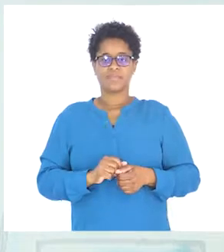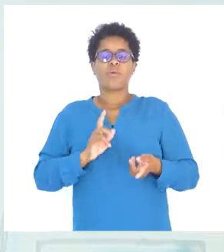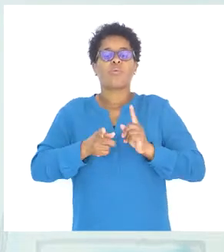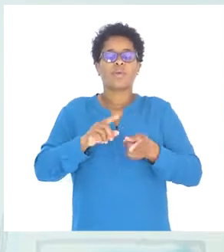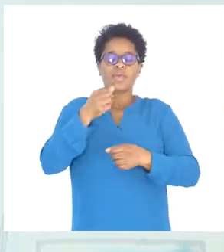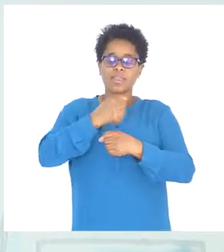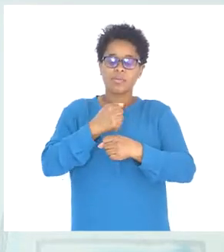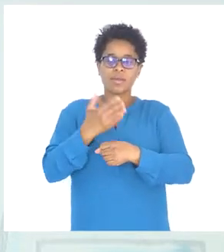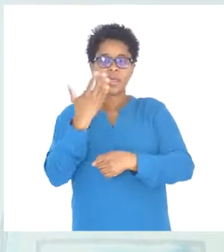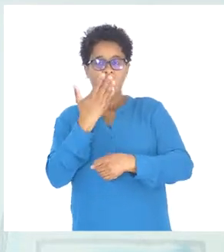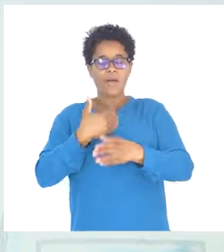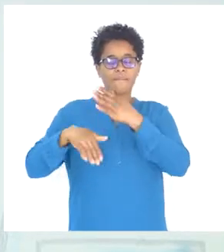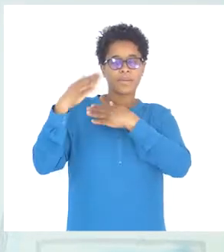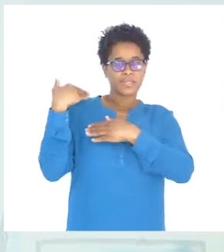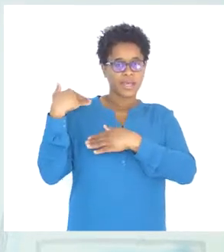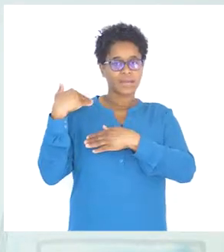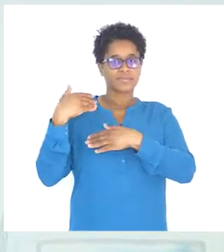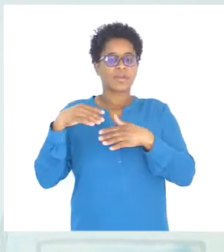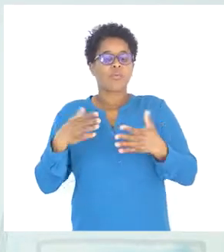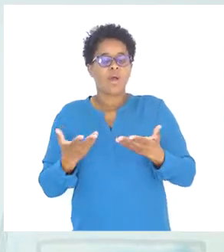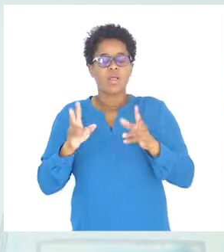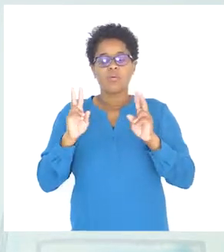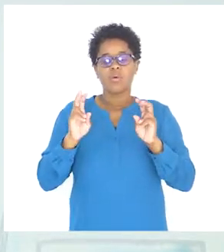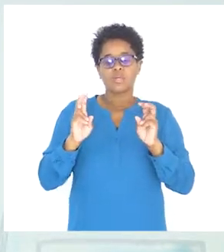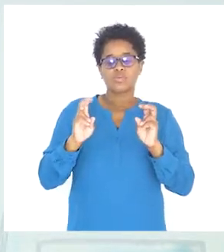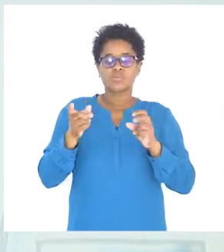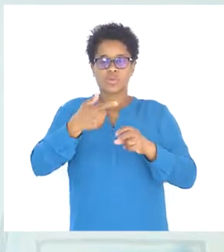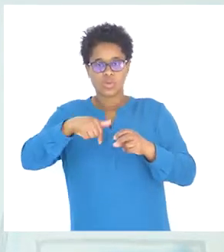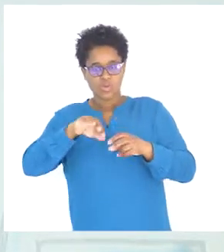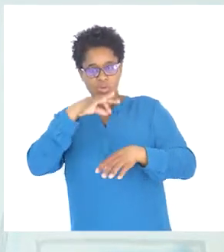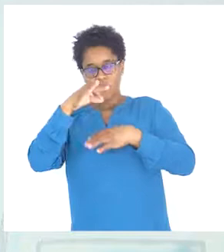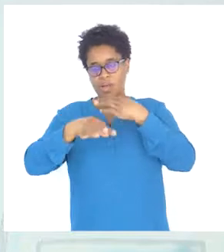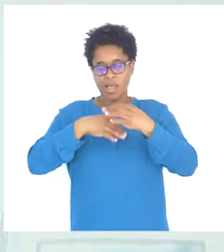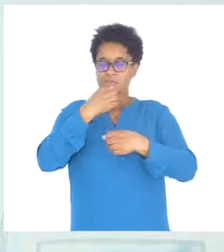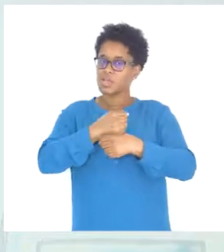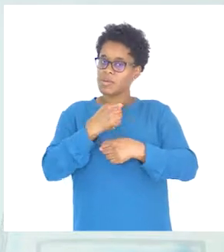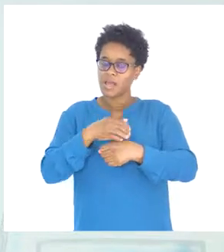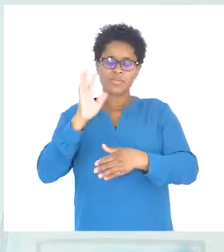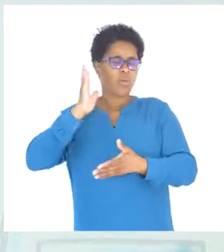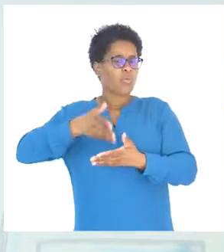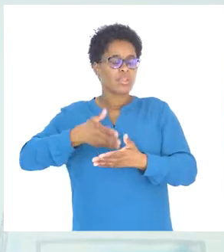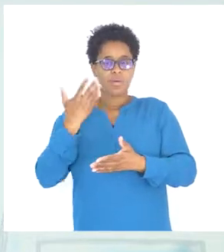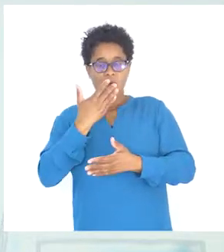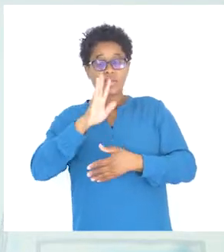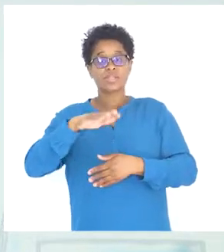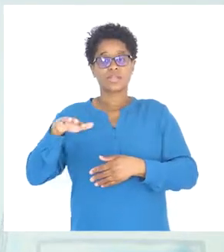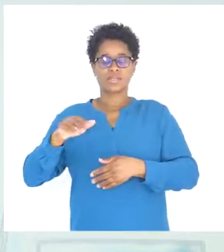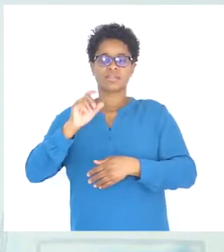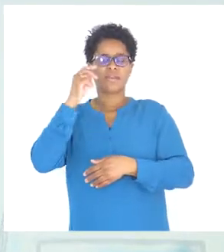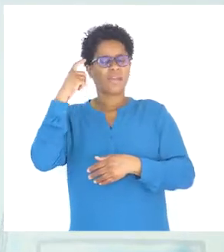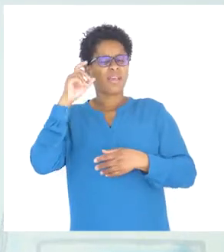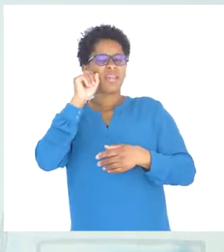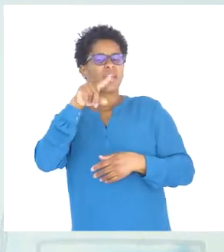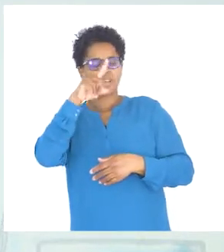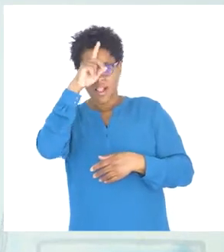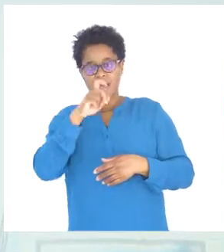que é que vimos na aula passada. Qual foi o conteúdo que nós abordamos na última aula de Ciências Integradas? Quem se